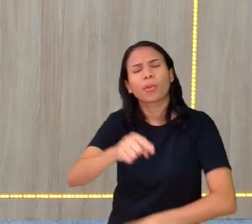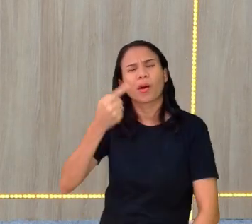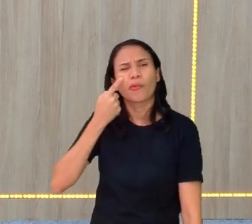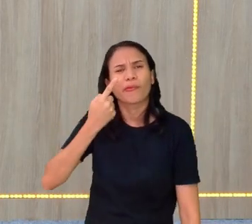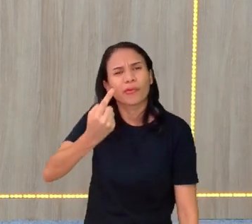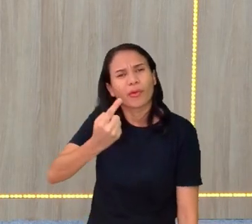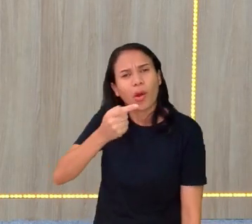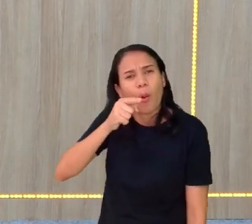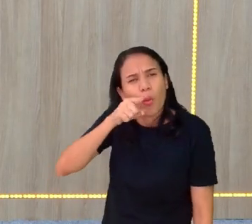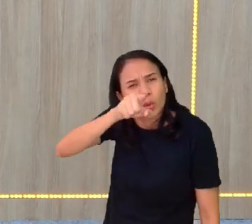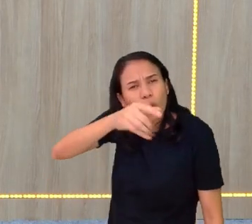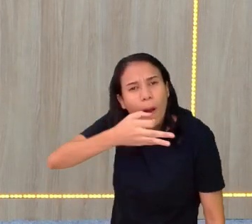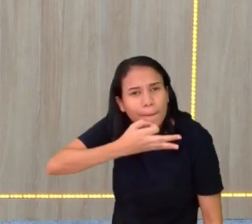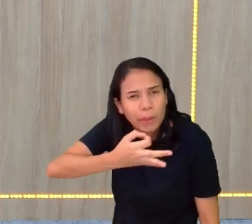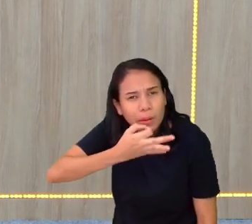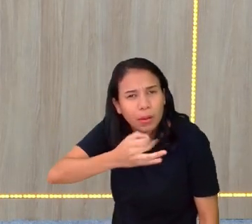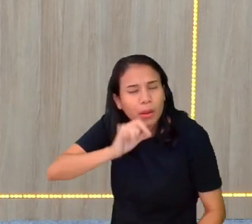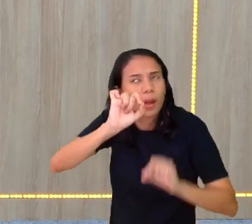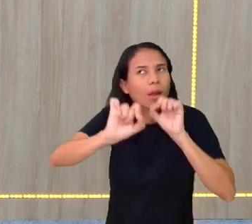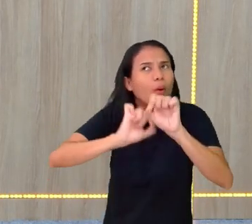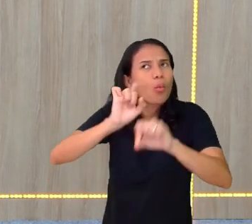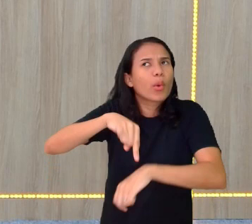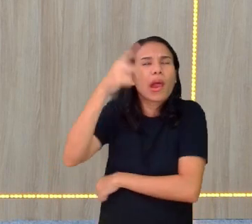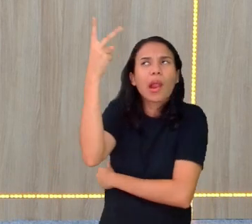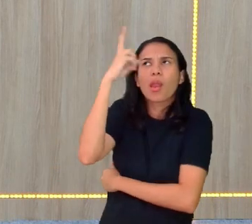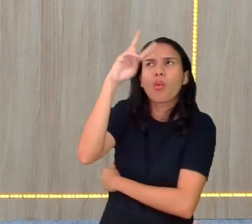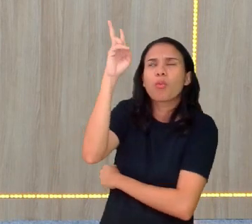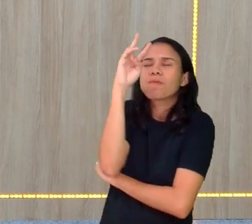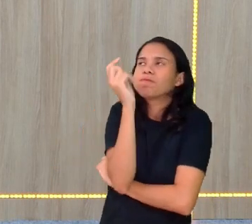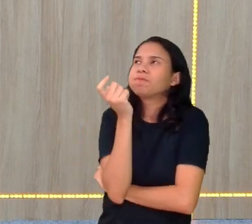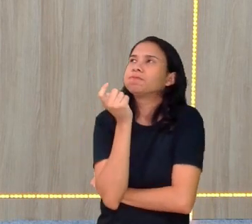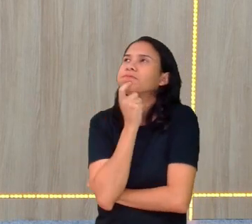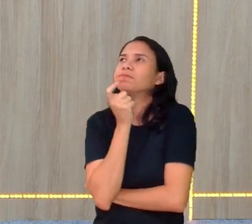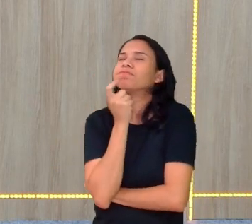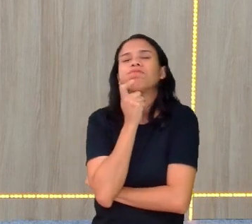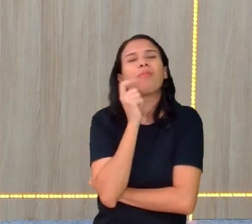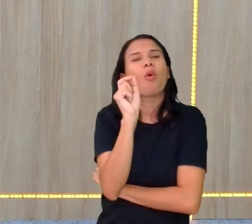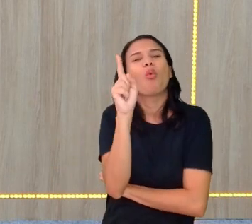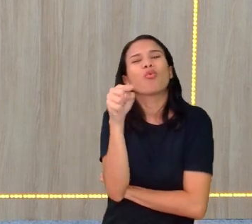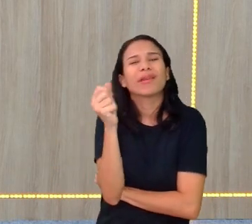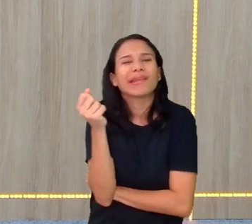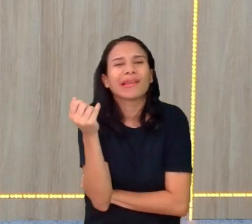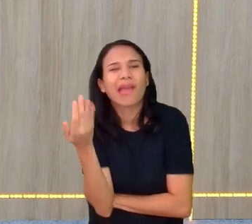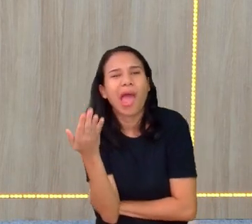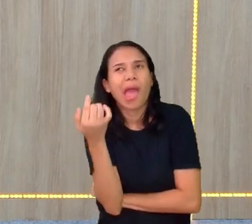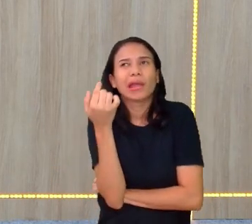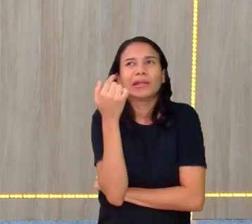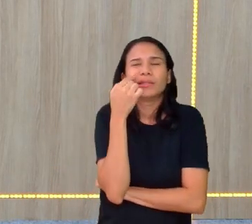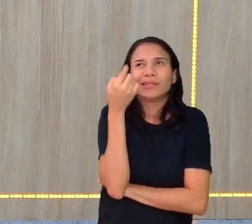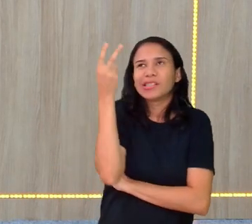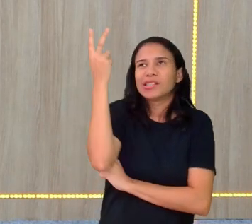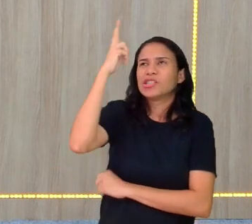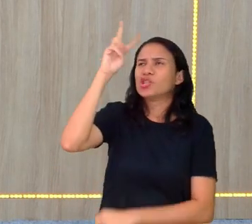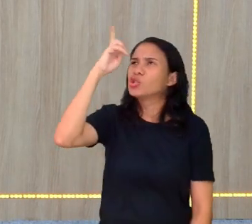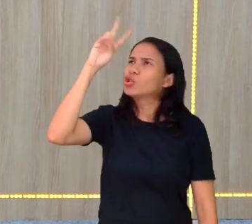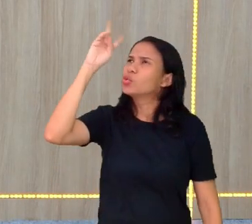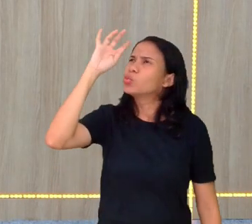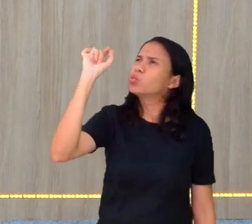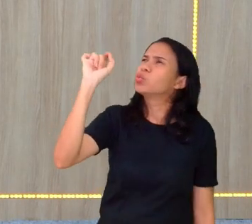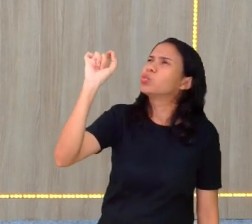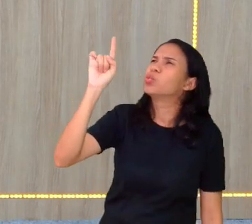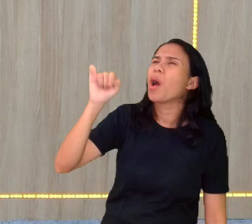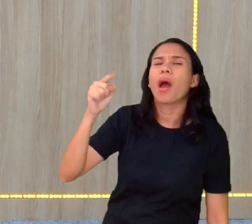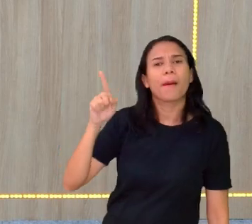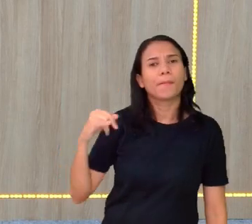aí. Para você, o que é história, hein? O que é essa danada aí, história, que